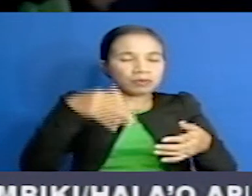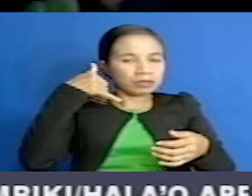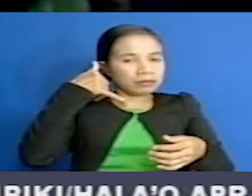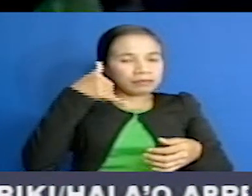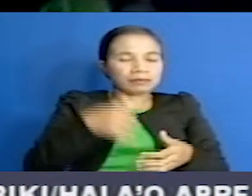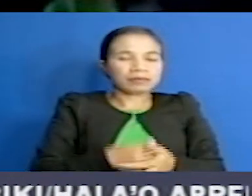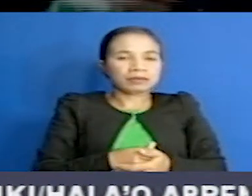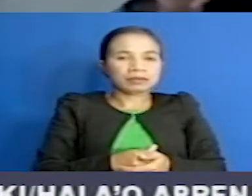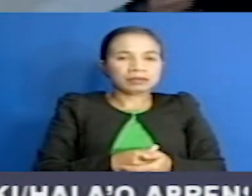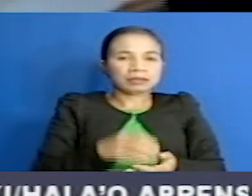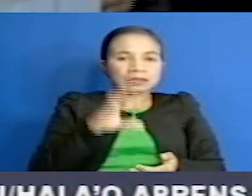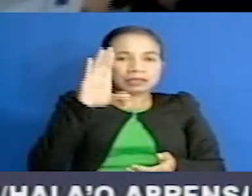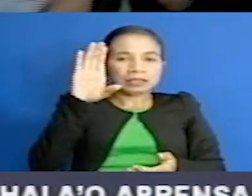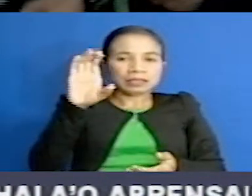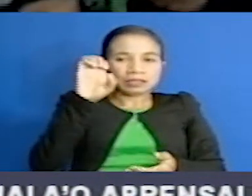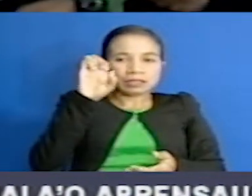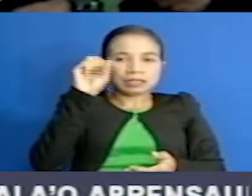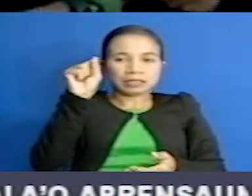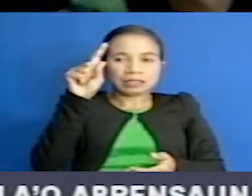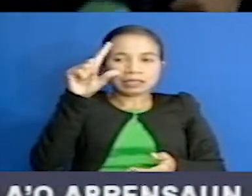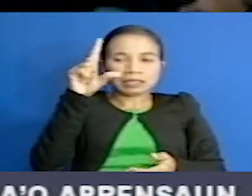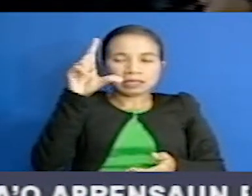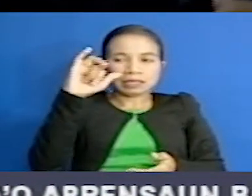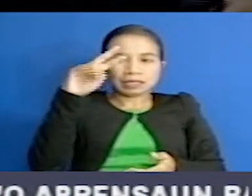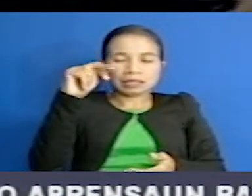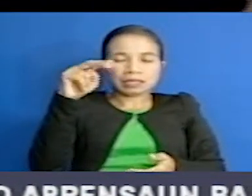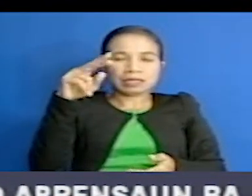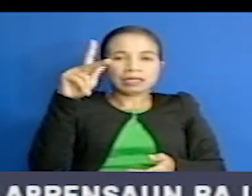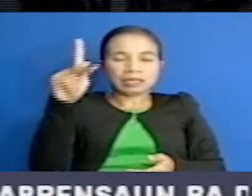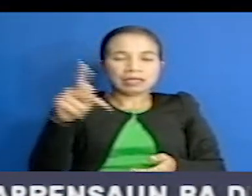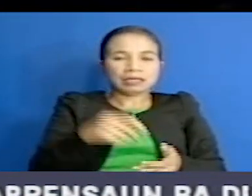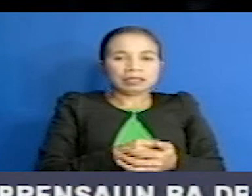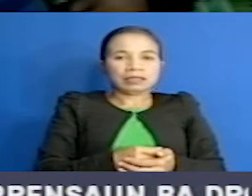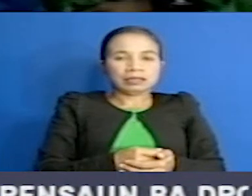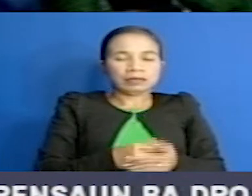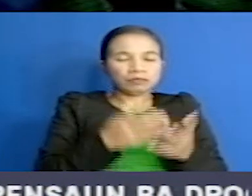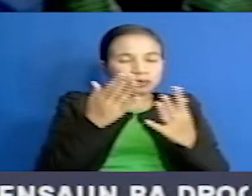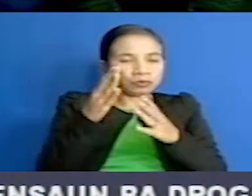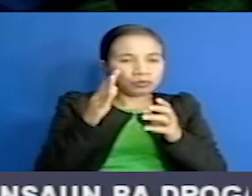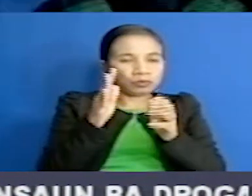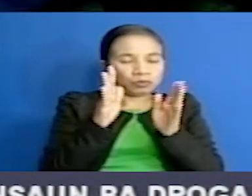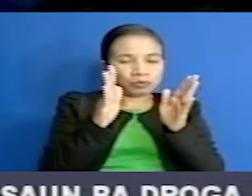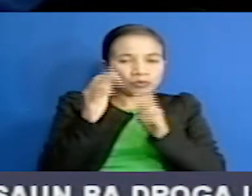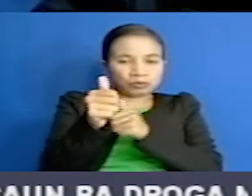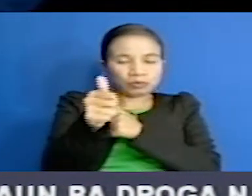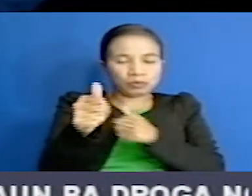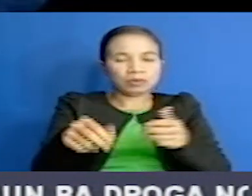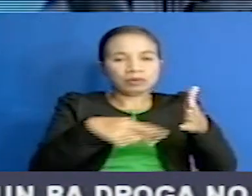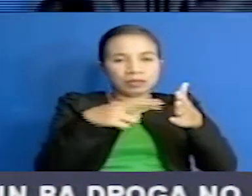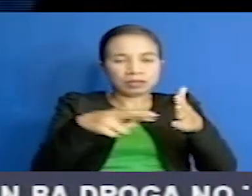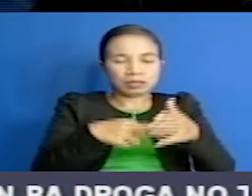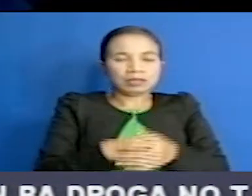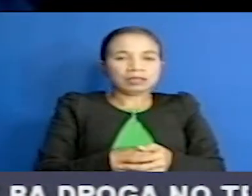se. Ceslin reta confiança, né? Também preenciona requisitos administração, técnico nos